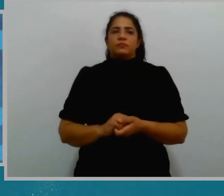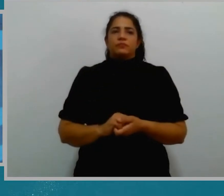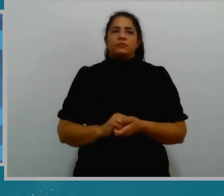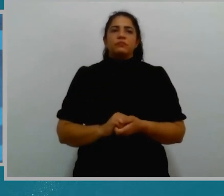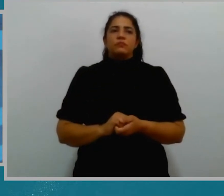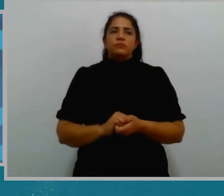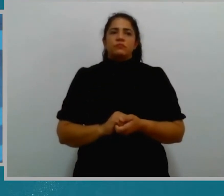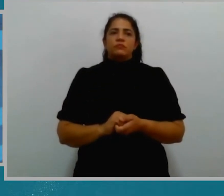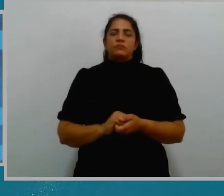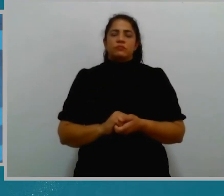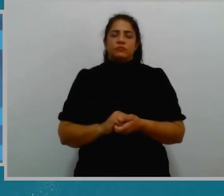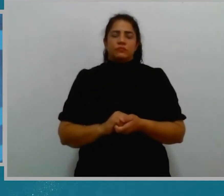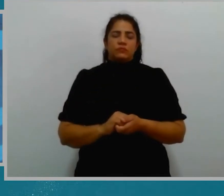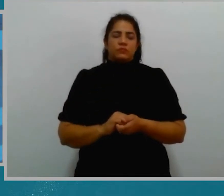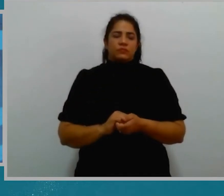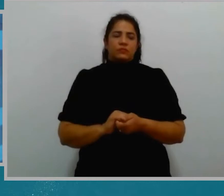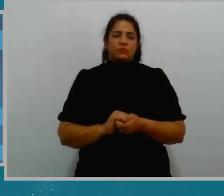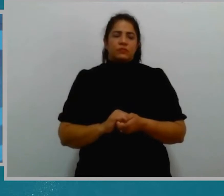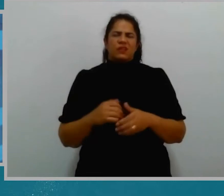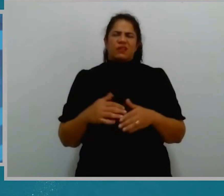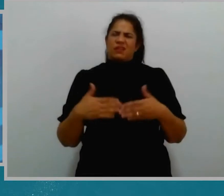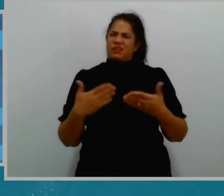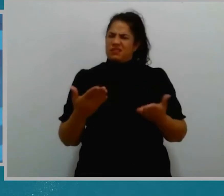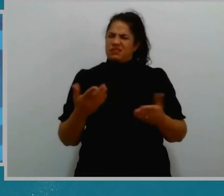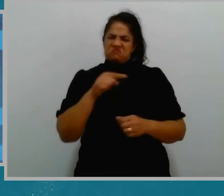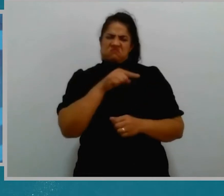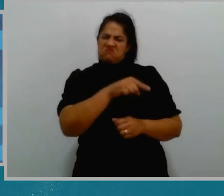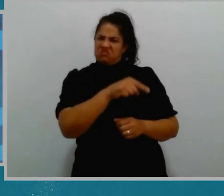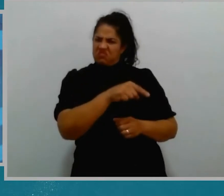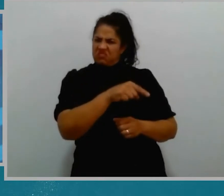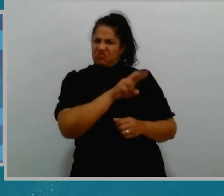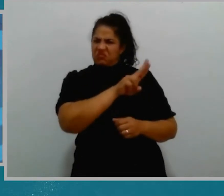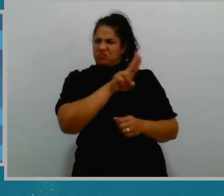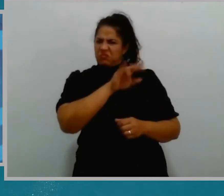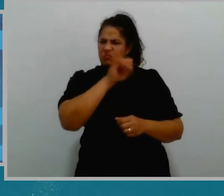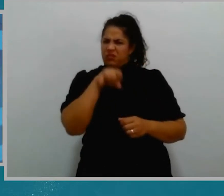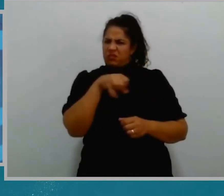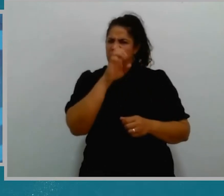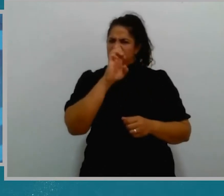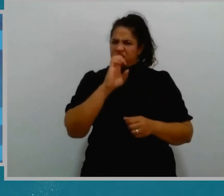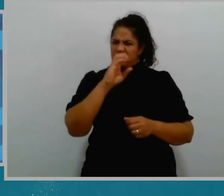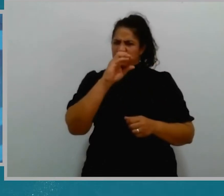Acaso esse Jeconias, homem vil,